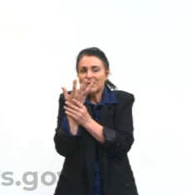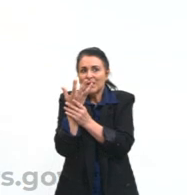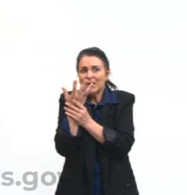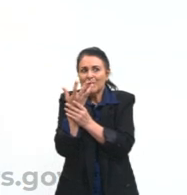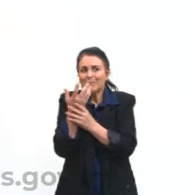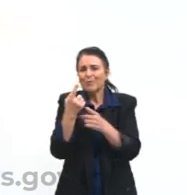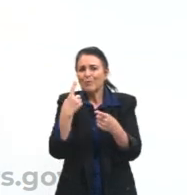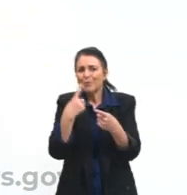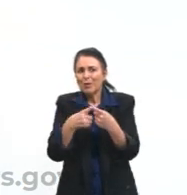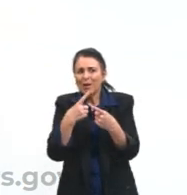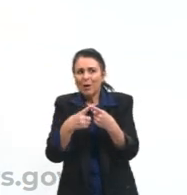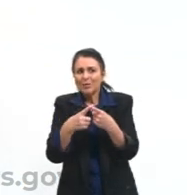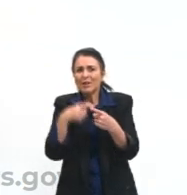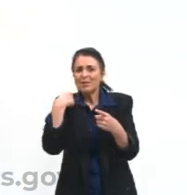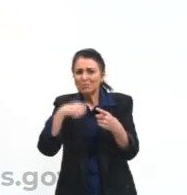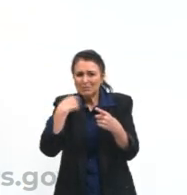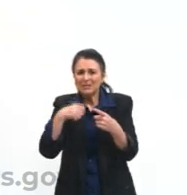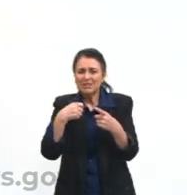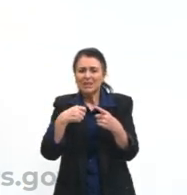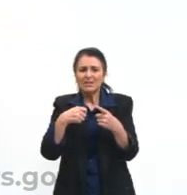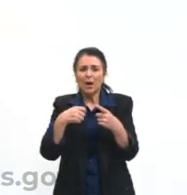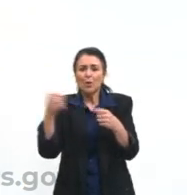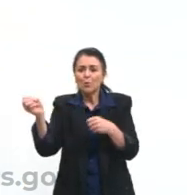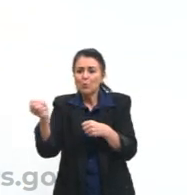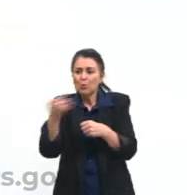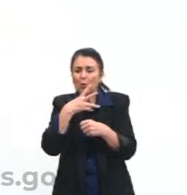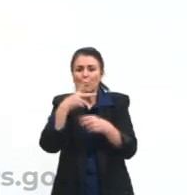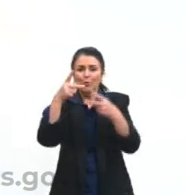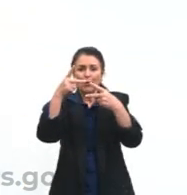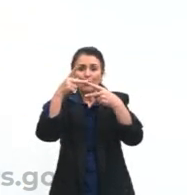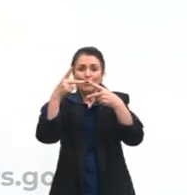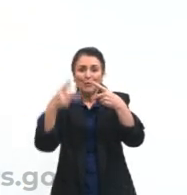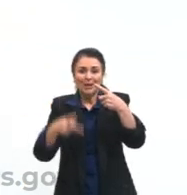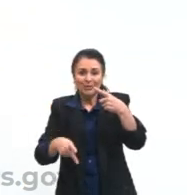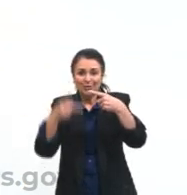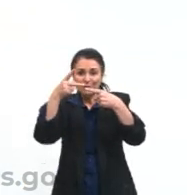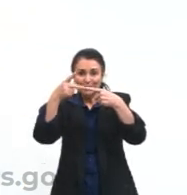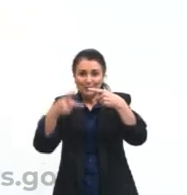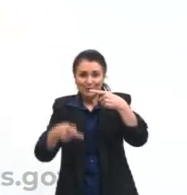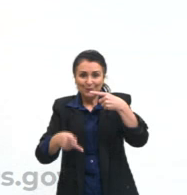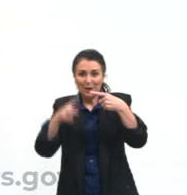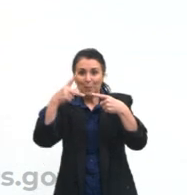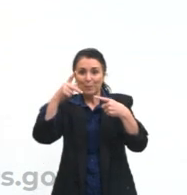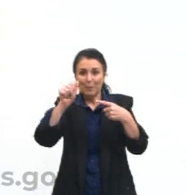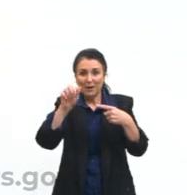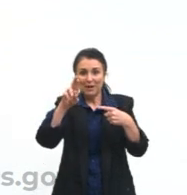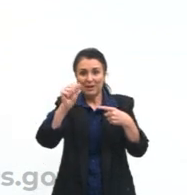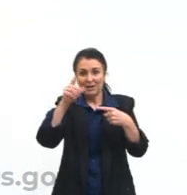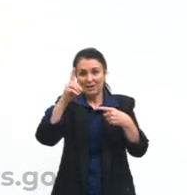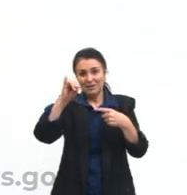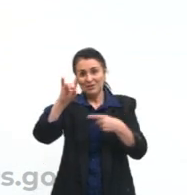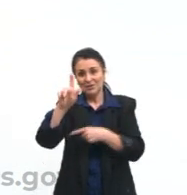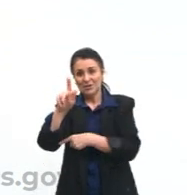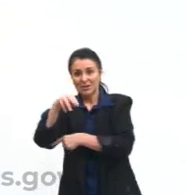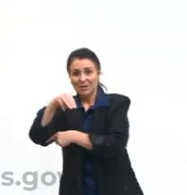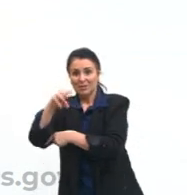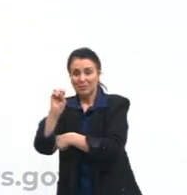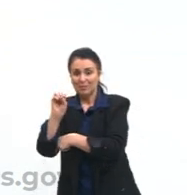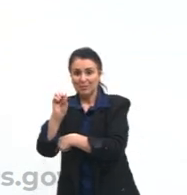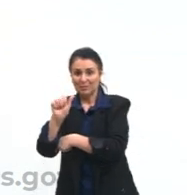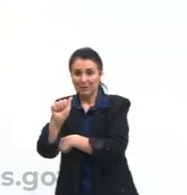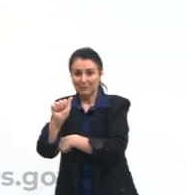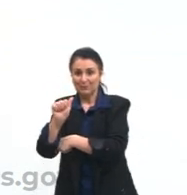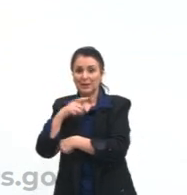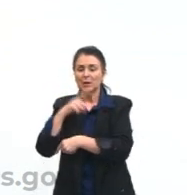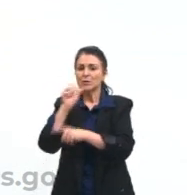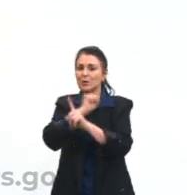responder esse novo paradigma essas novas ideias essa nova formação que está a sociedade então a sociologia vem para